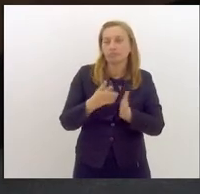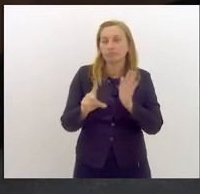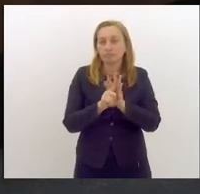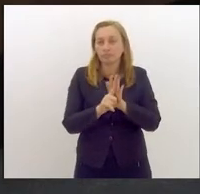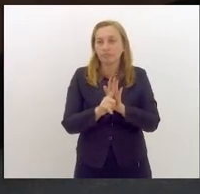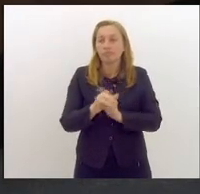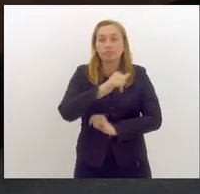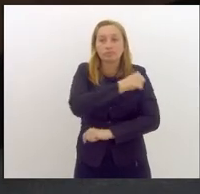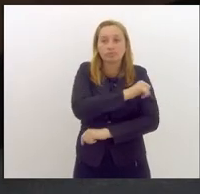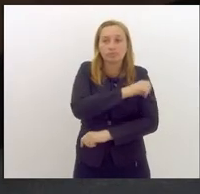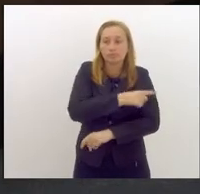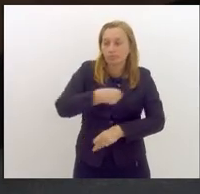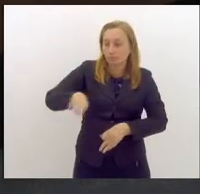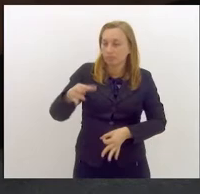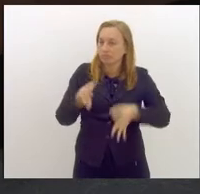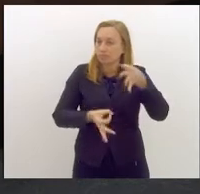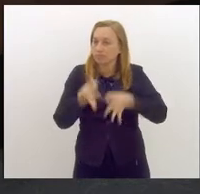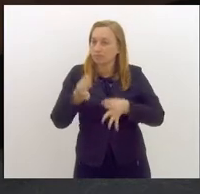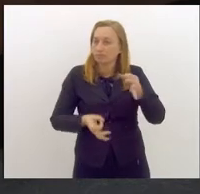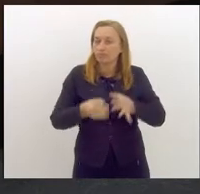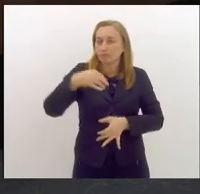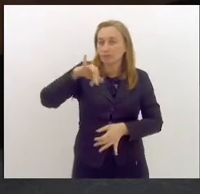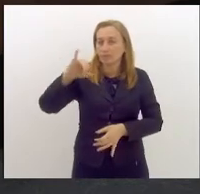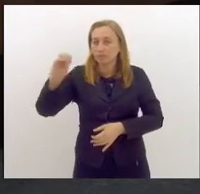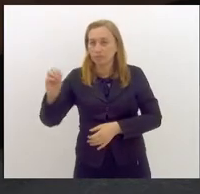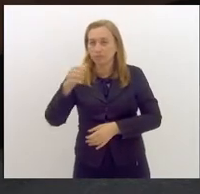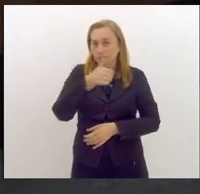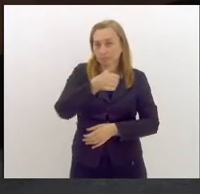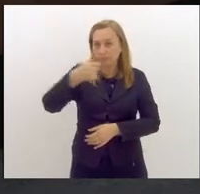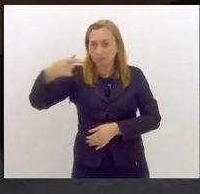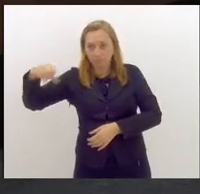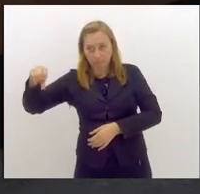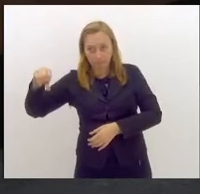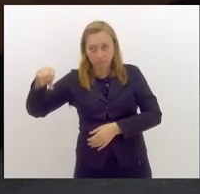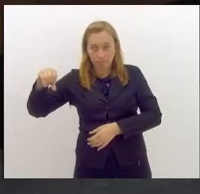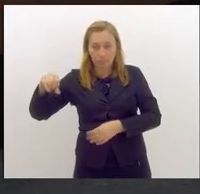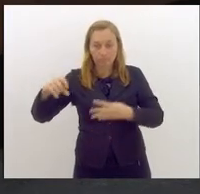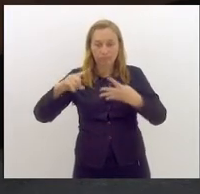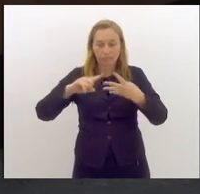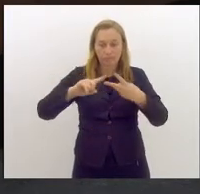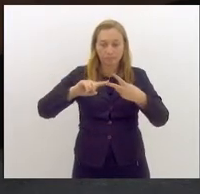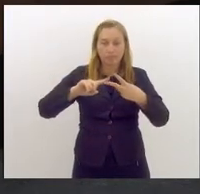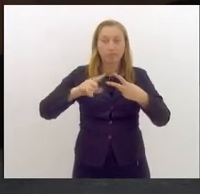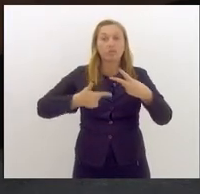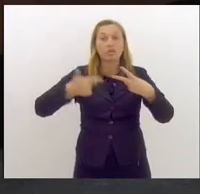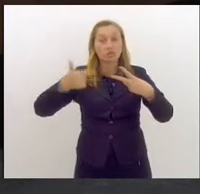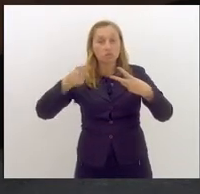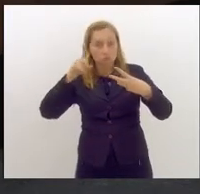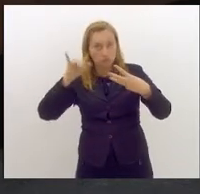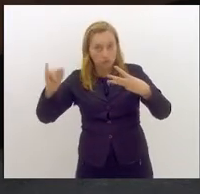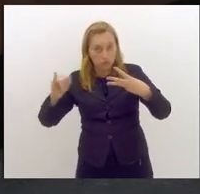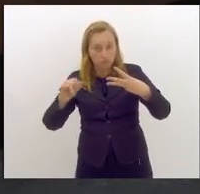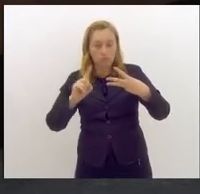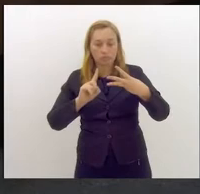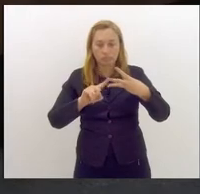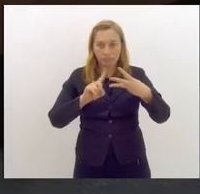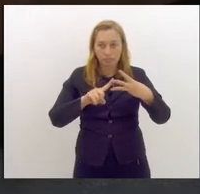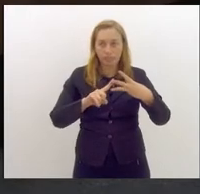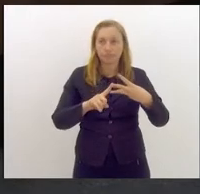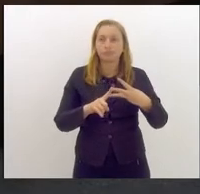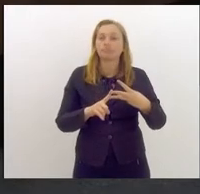justiça em Maio de 2019 é a segunda data que eu quero lembrar aqui em Maio de 2019